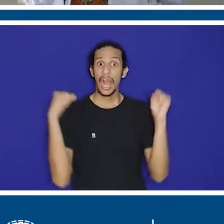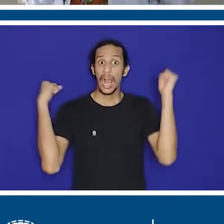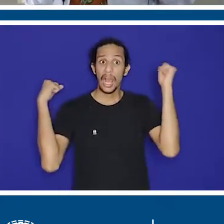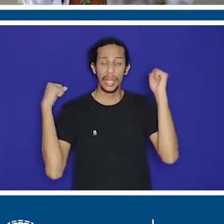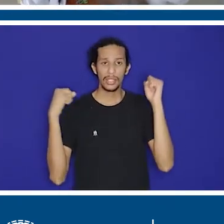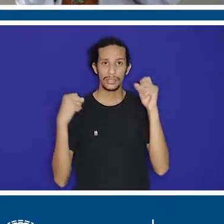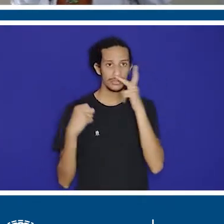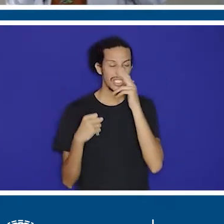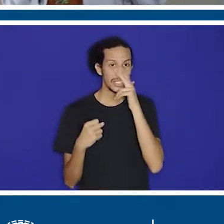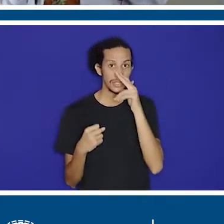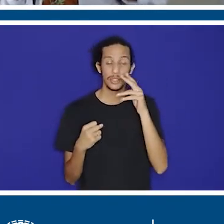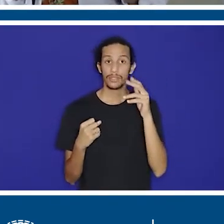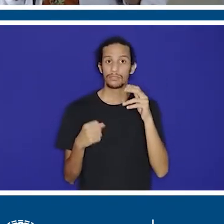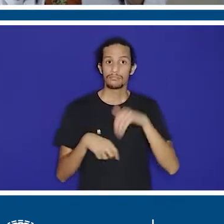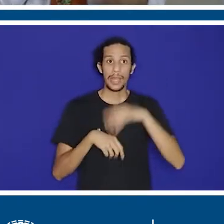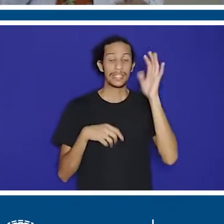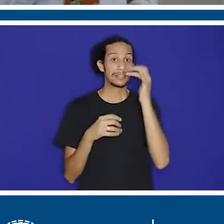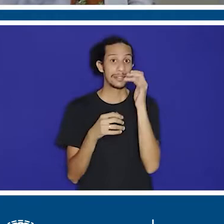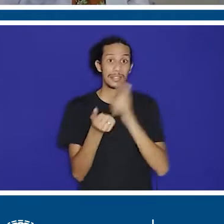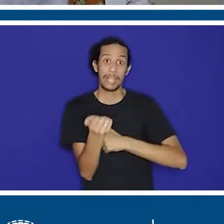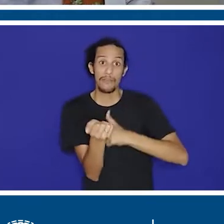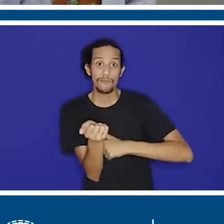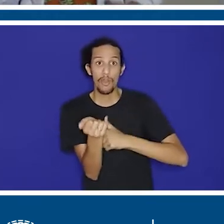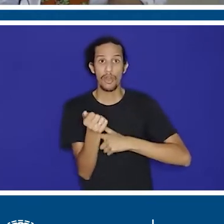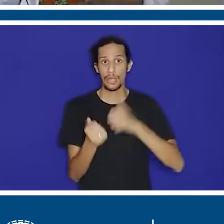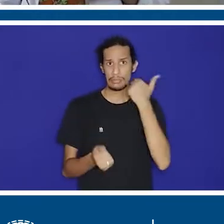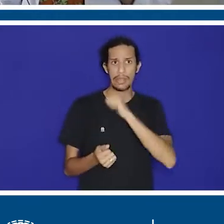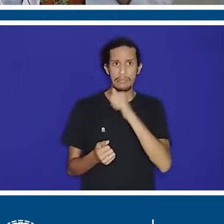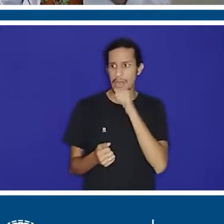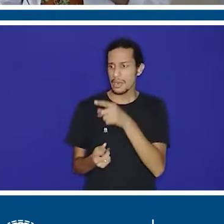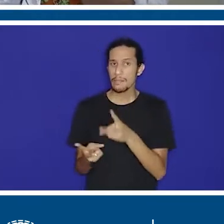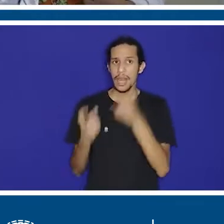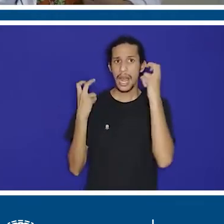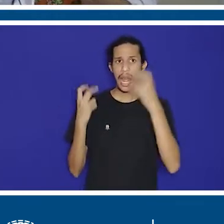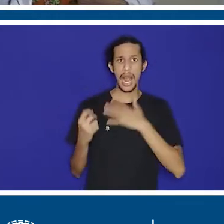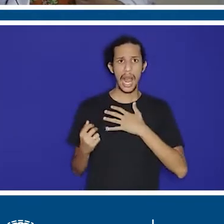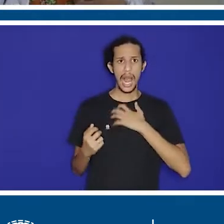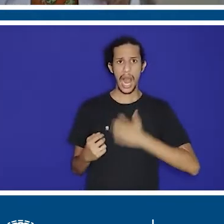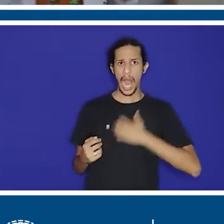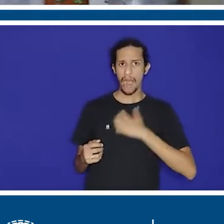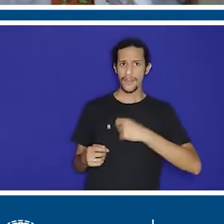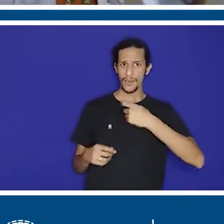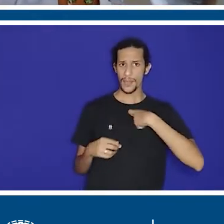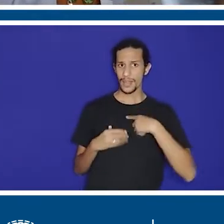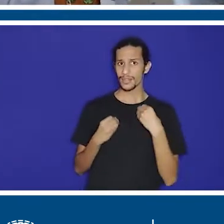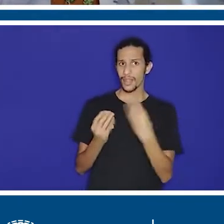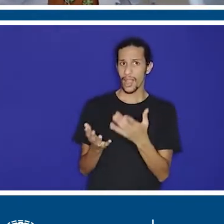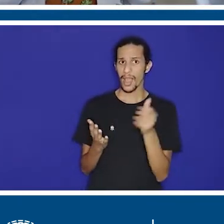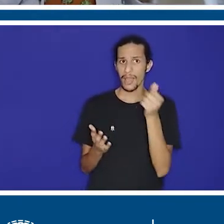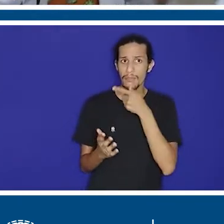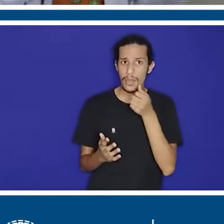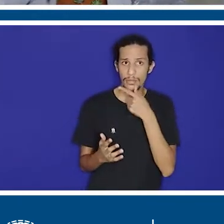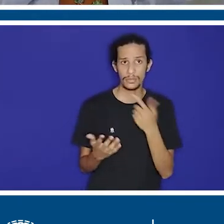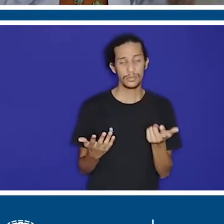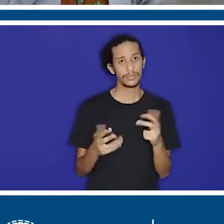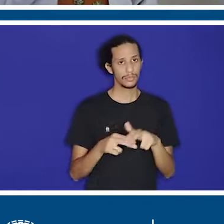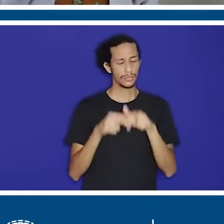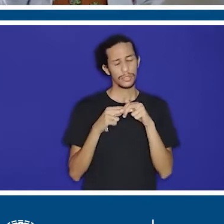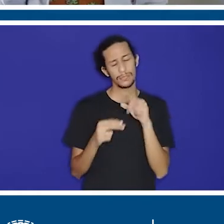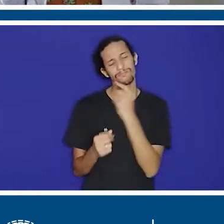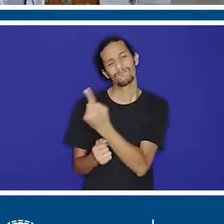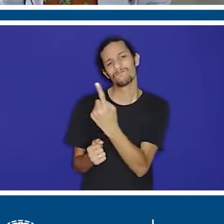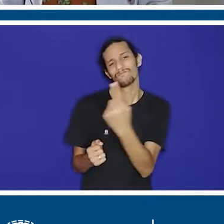criança quebra, fica mais agitada, as mães ficam furiosas comigo, né? Mas tem aquilo que eu falei, pode deixar